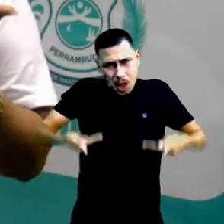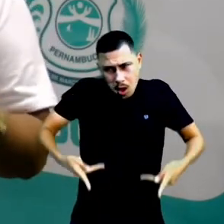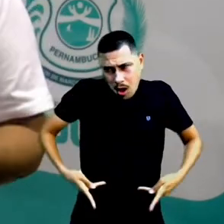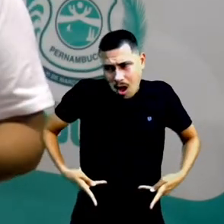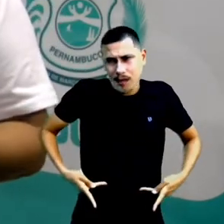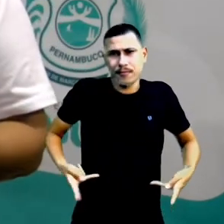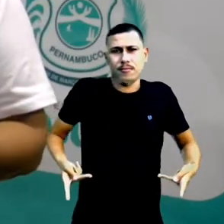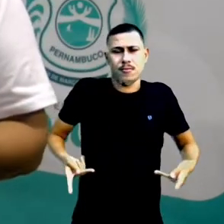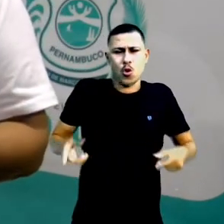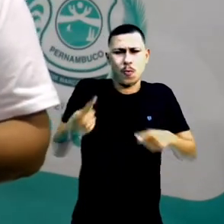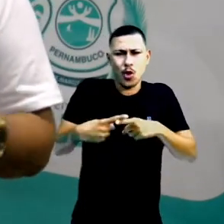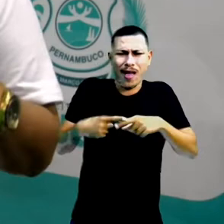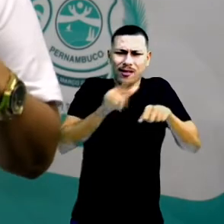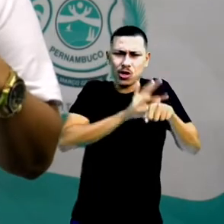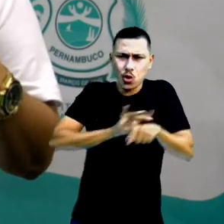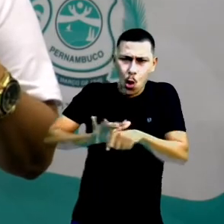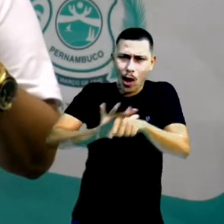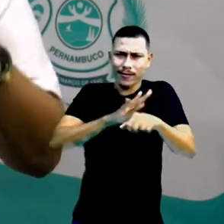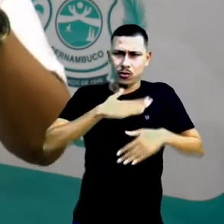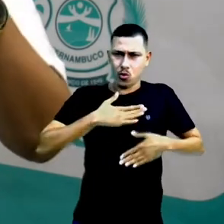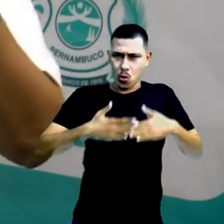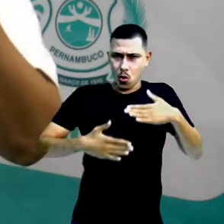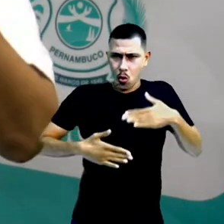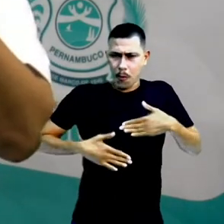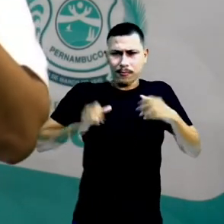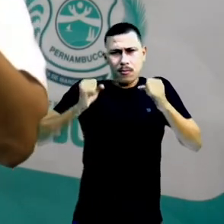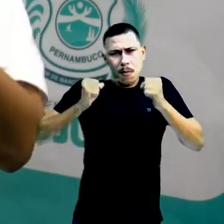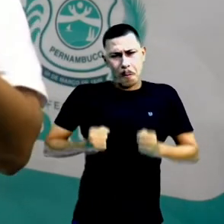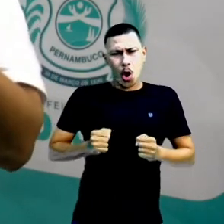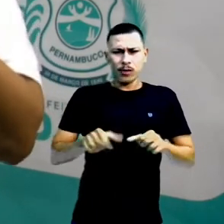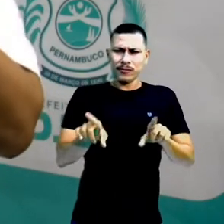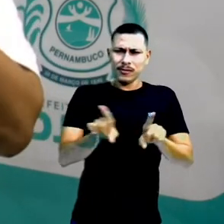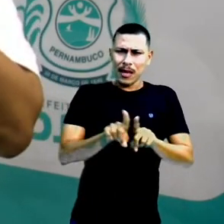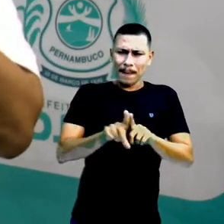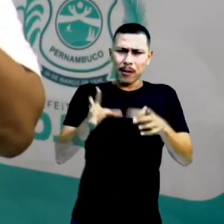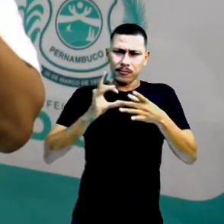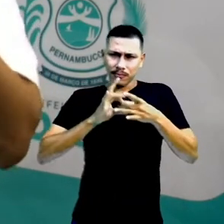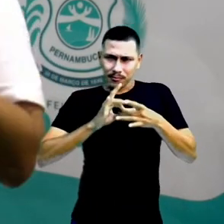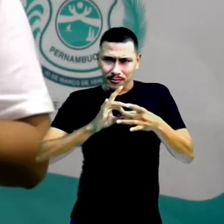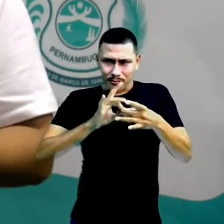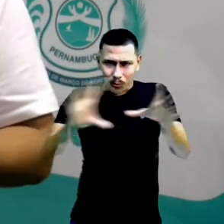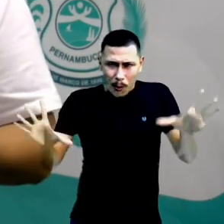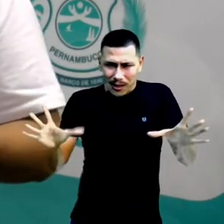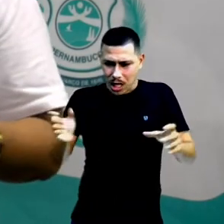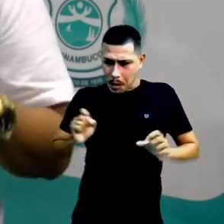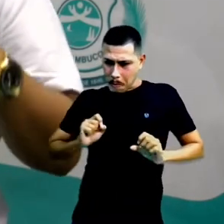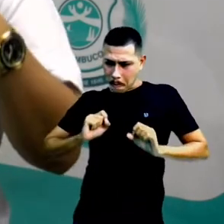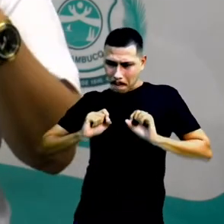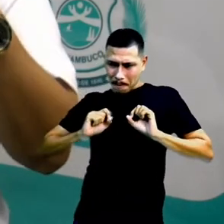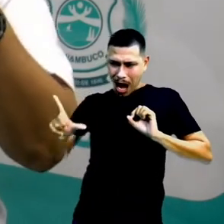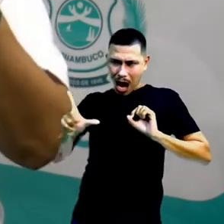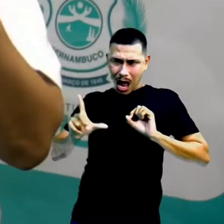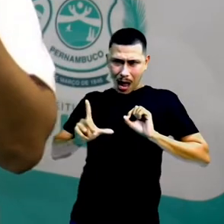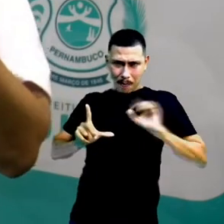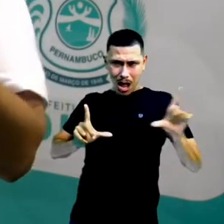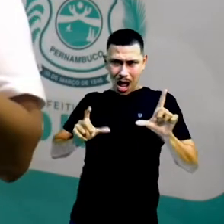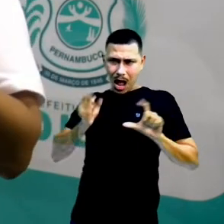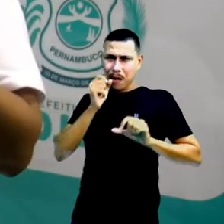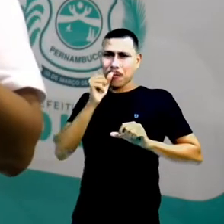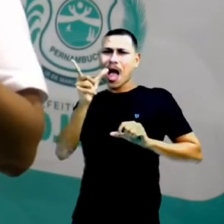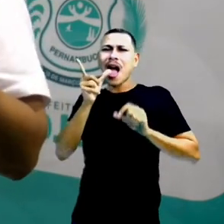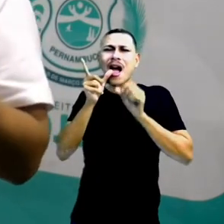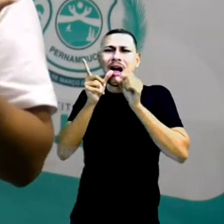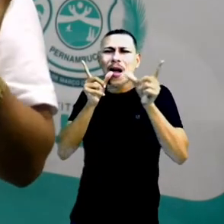contexto que adoecendo enfim que pode também fazer erupções Ou seja que